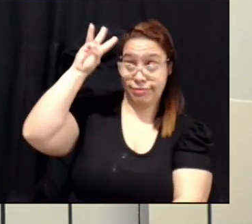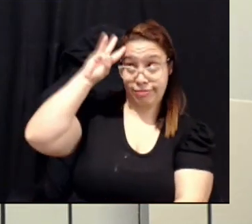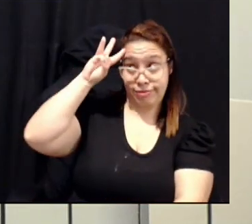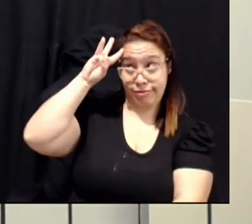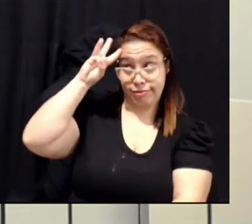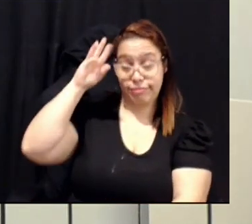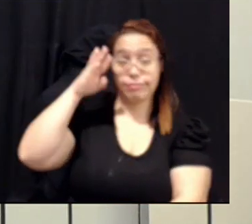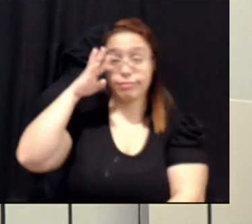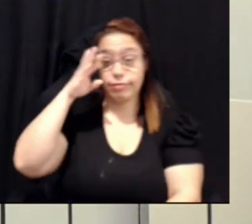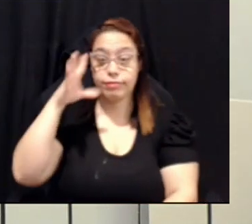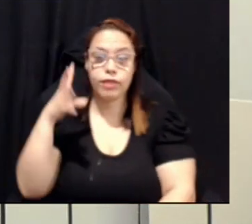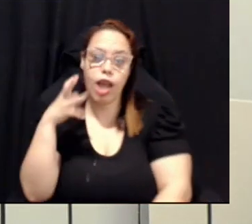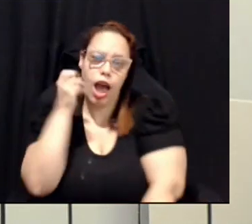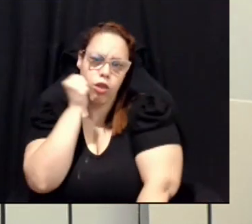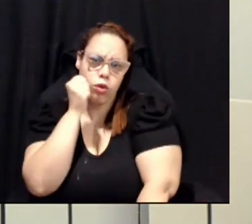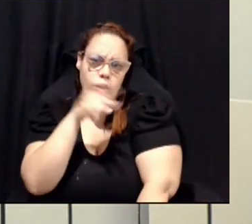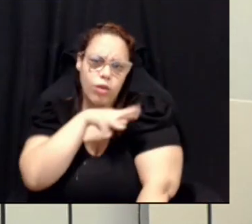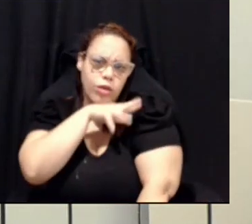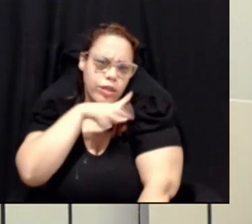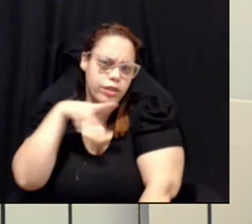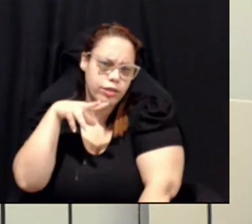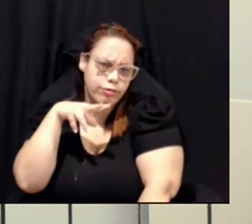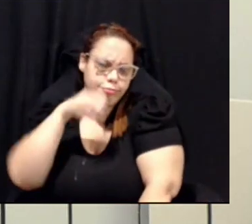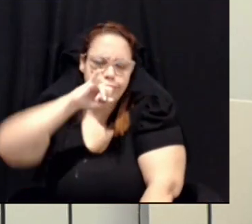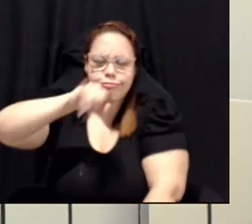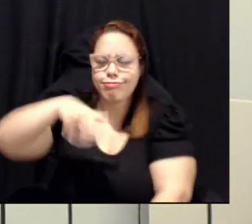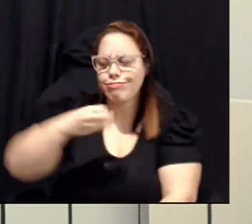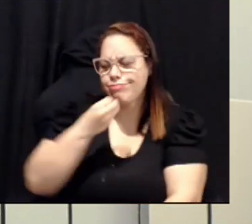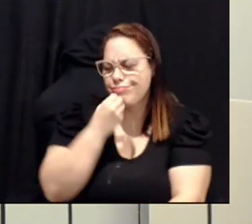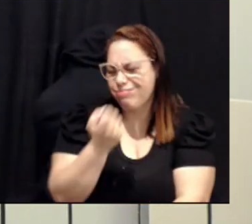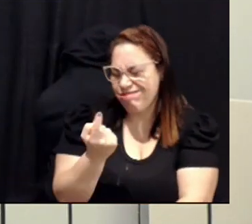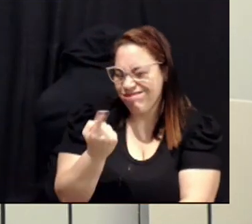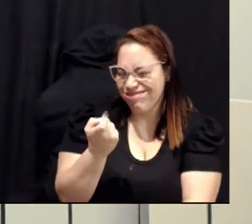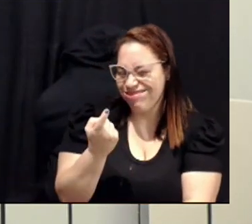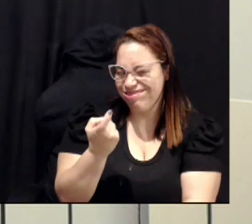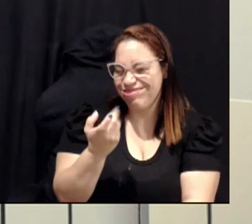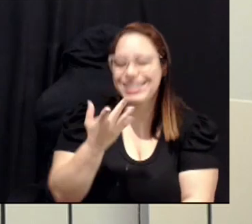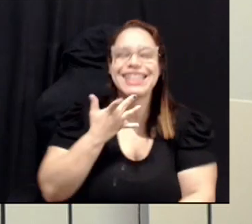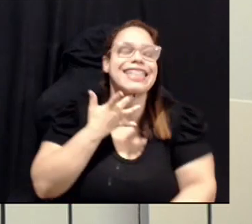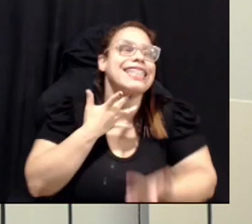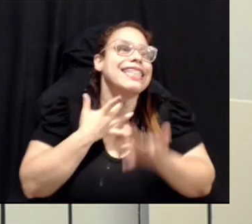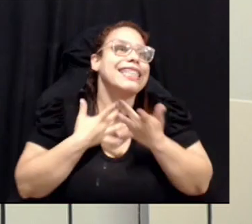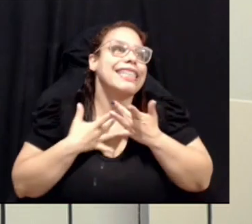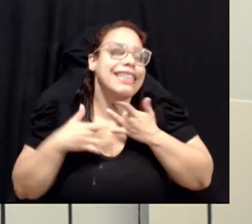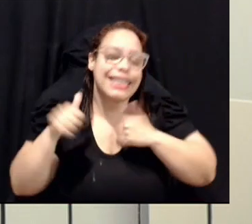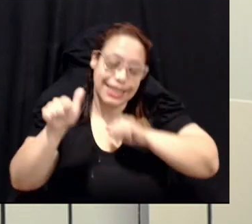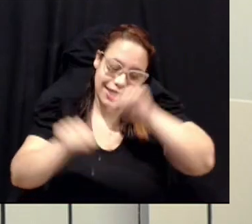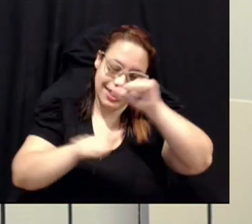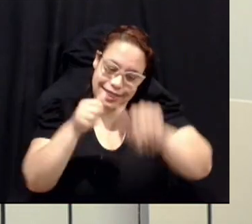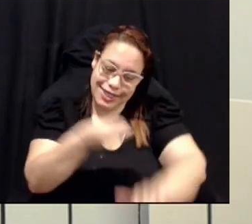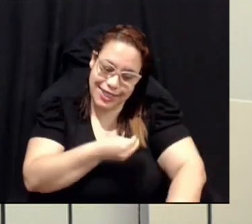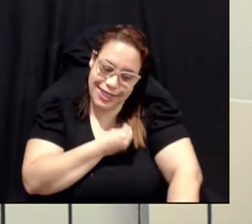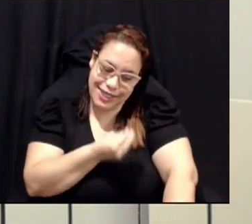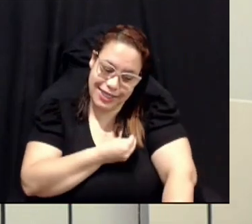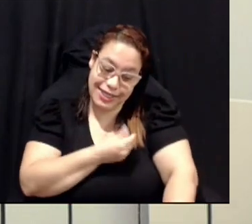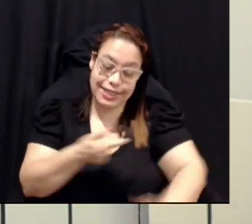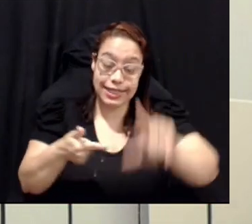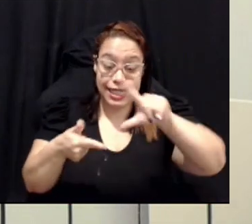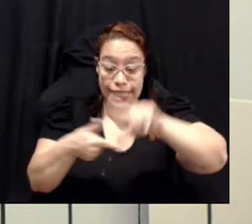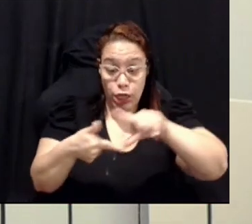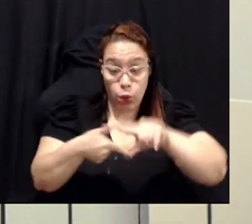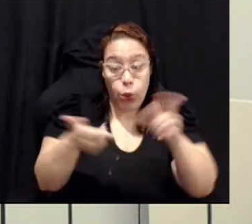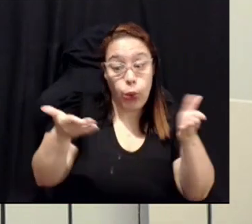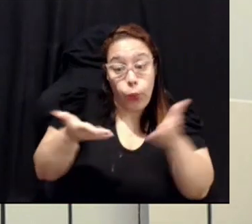um animal é uma oportunidade única para quem deseja transformar uma vida. No quadro de hoje você confere